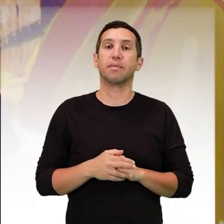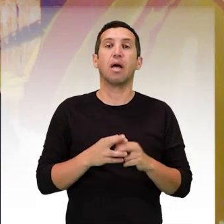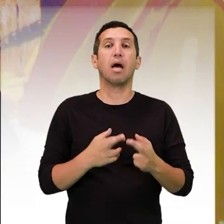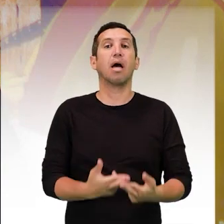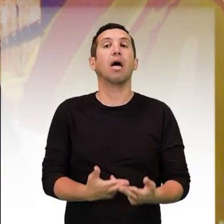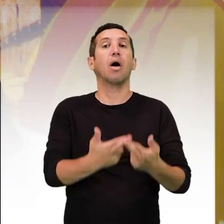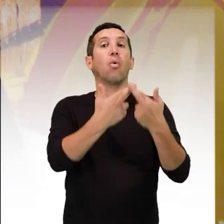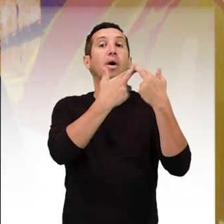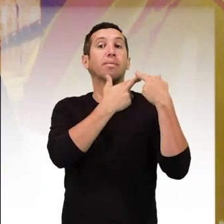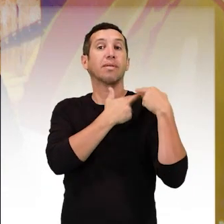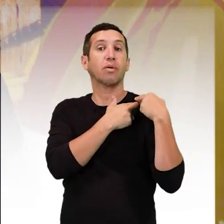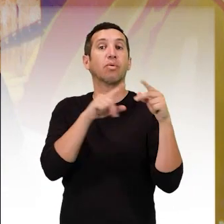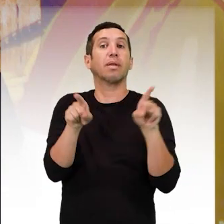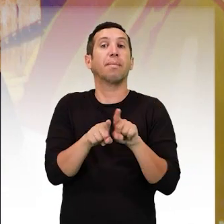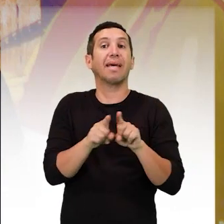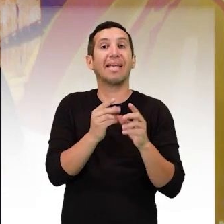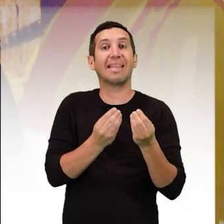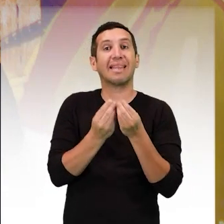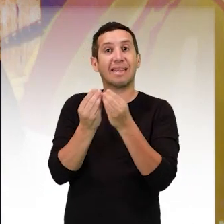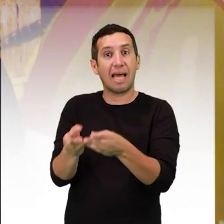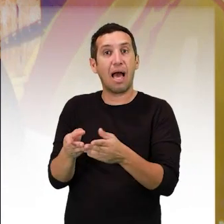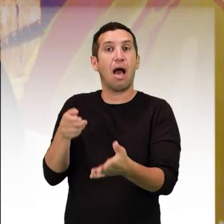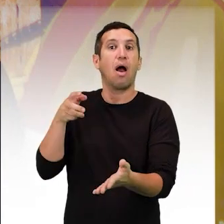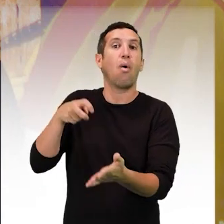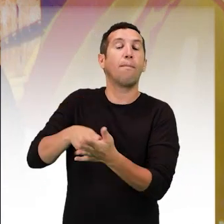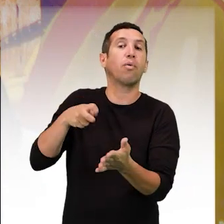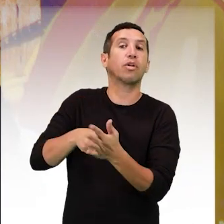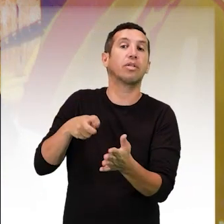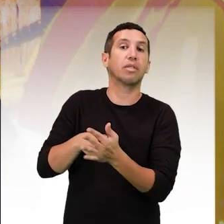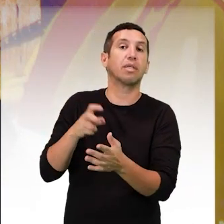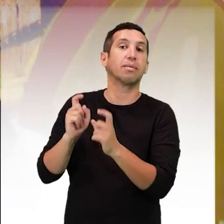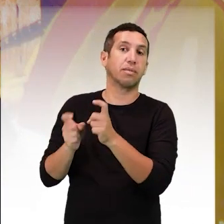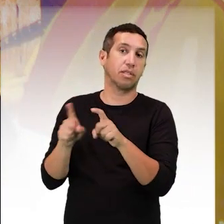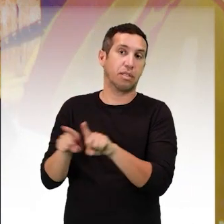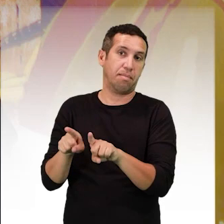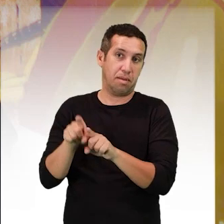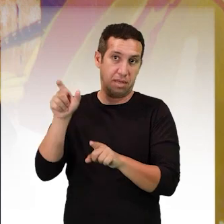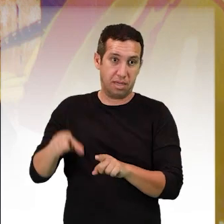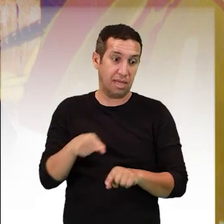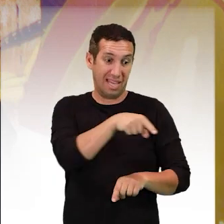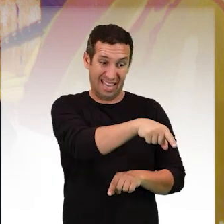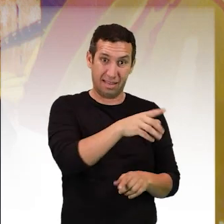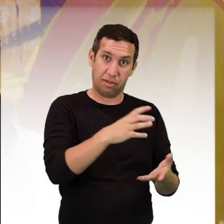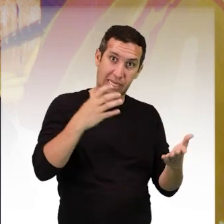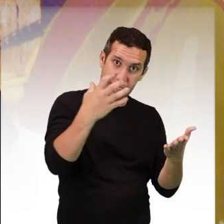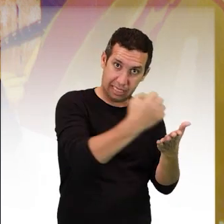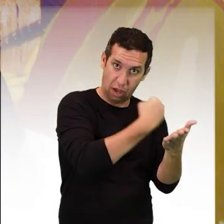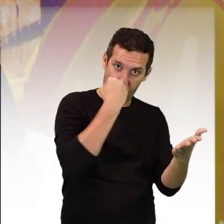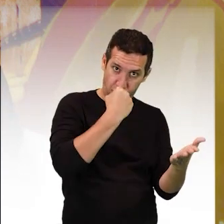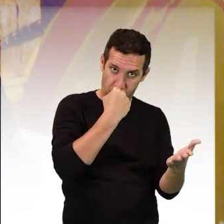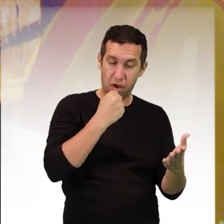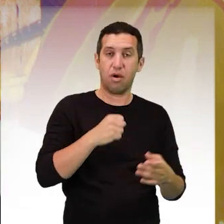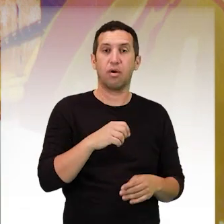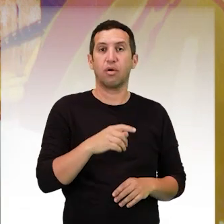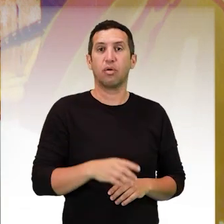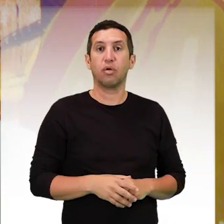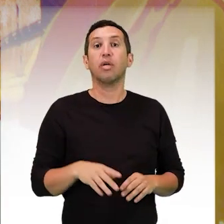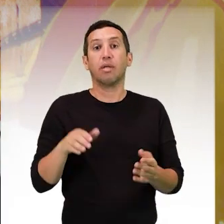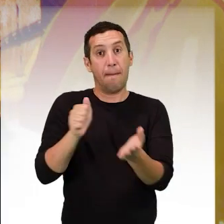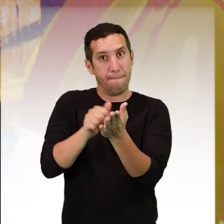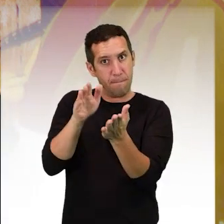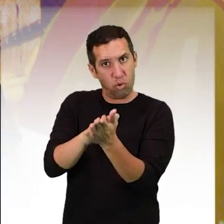direitos trabalhistas, e também é necessária a responsabilização administrativa. Então, é preciso que essas vítimas